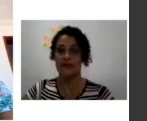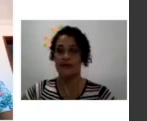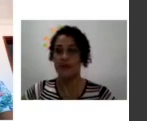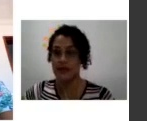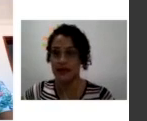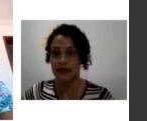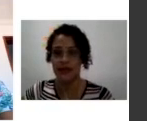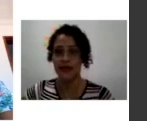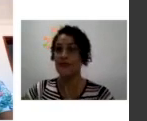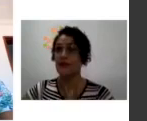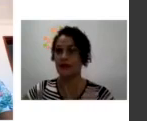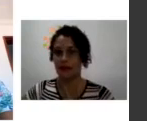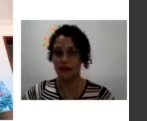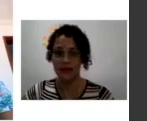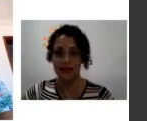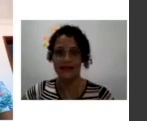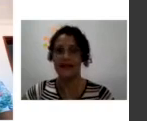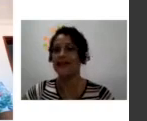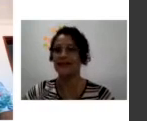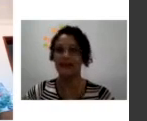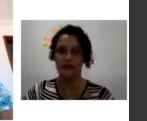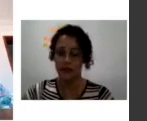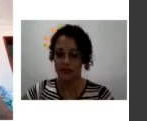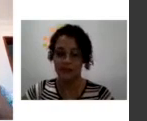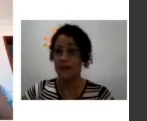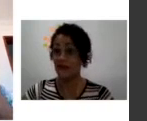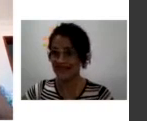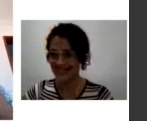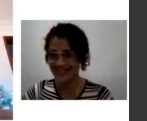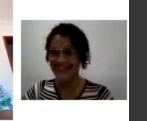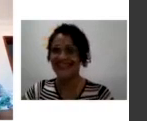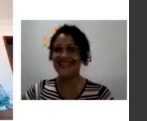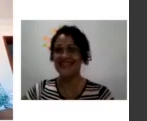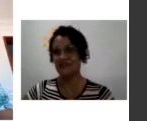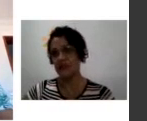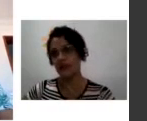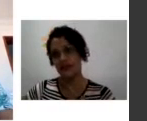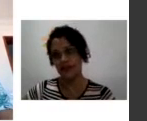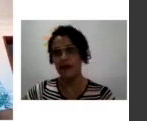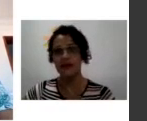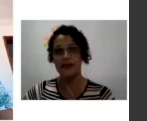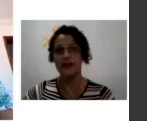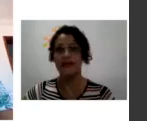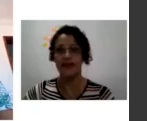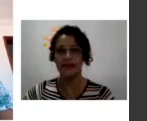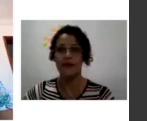eu fiquei pensando, nossa, e agora? O que eu vou acompanhar? Será que ainda tem alguma coisa para fazer? Né? Sendo que o edital em que eu entrei, ele realmente